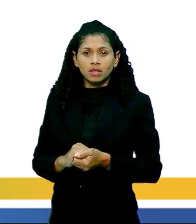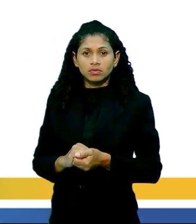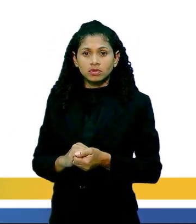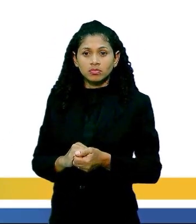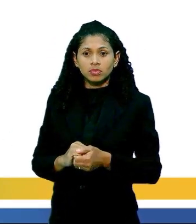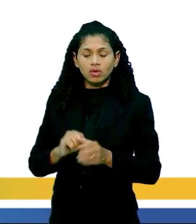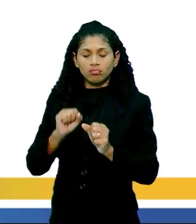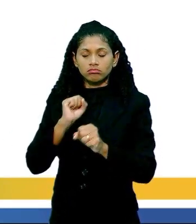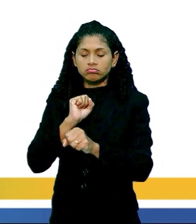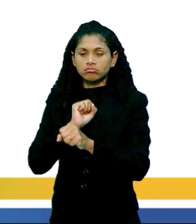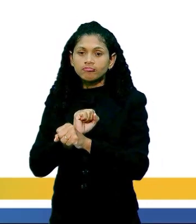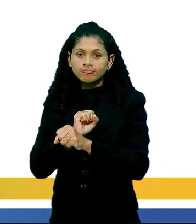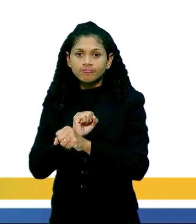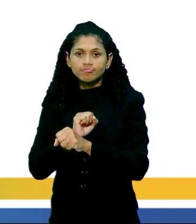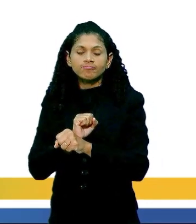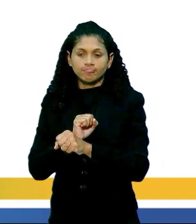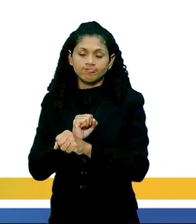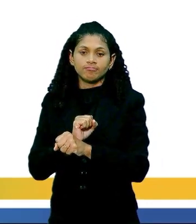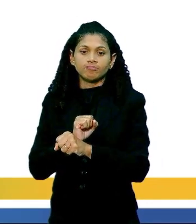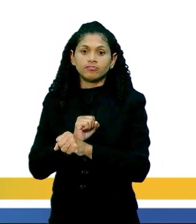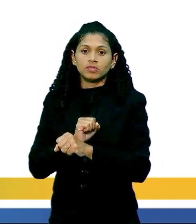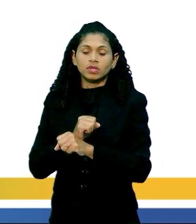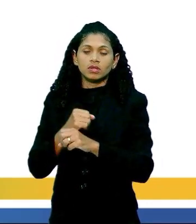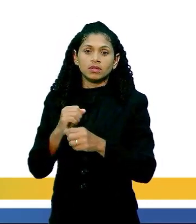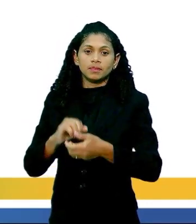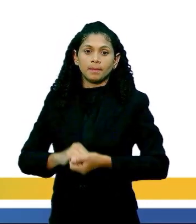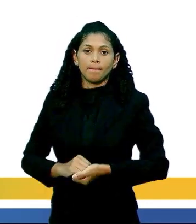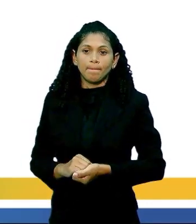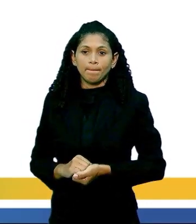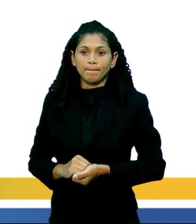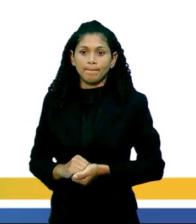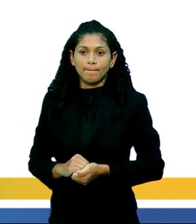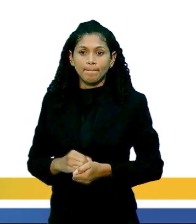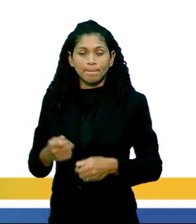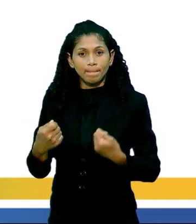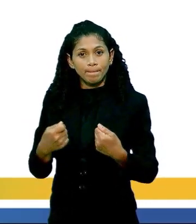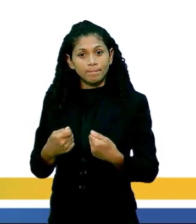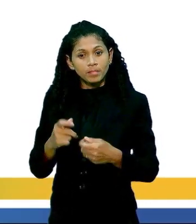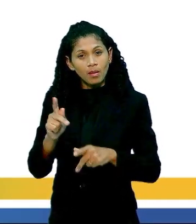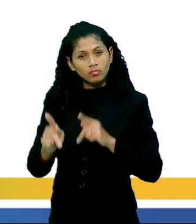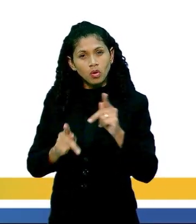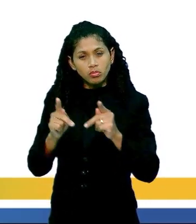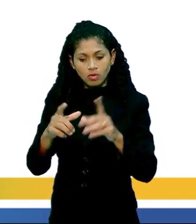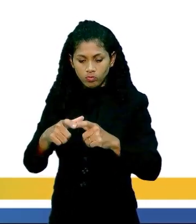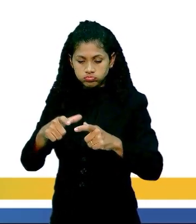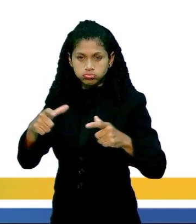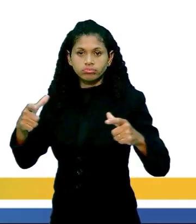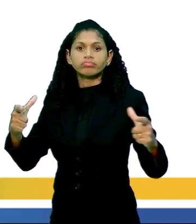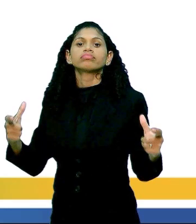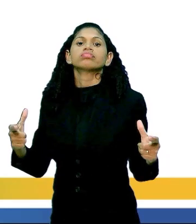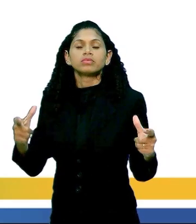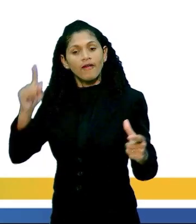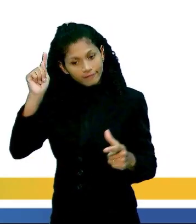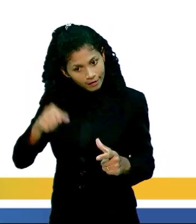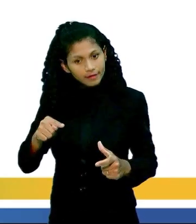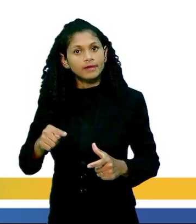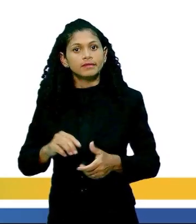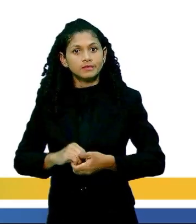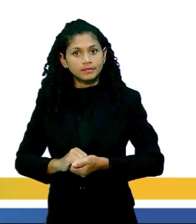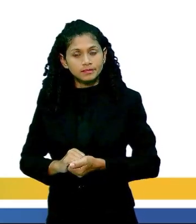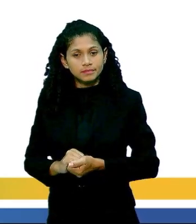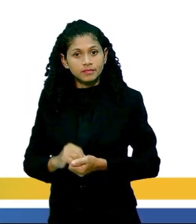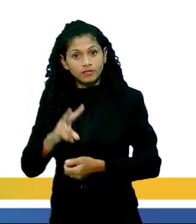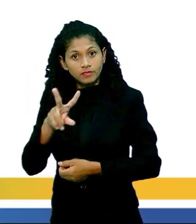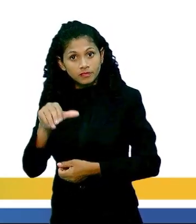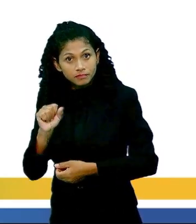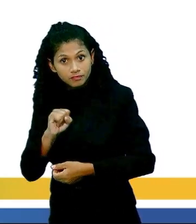fatores que a gente tem que considerar para a dinâmica de população. Bom, a população vai crescer e a gente então tem